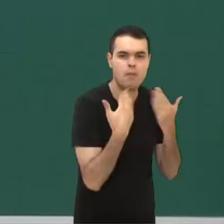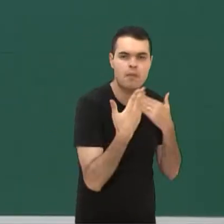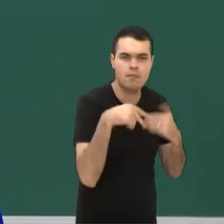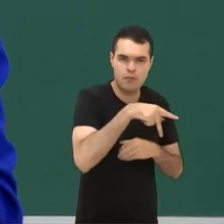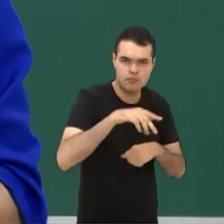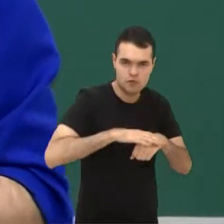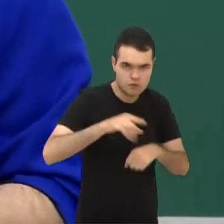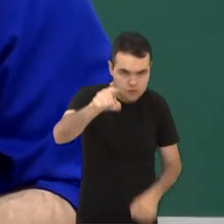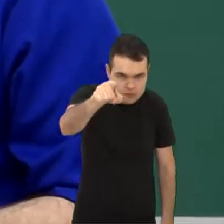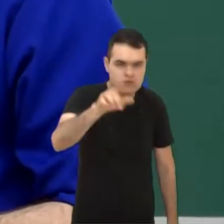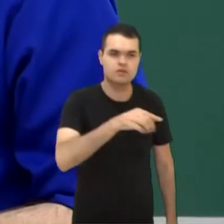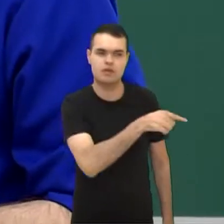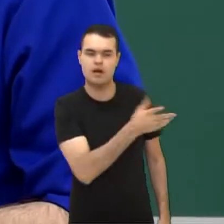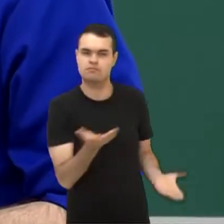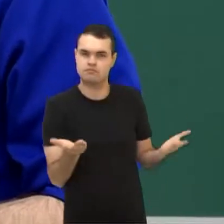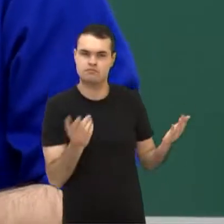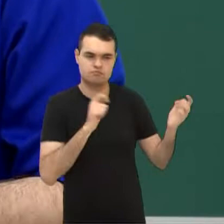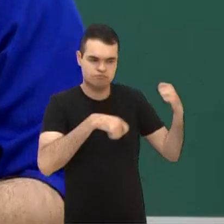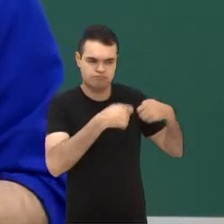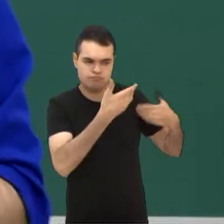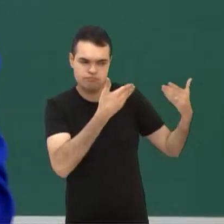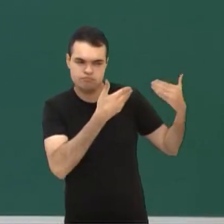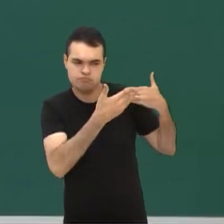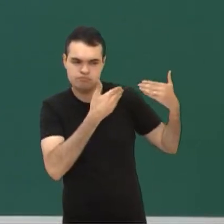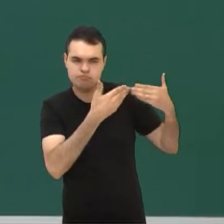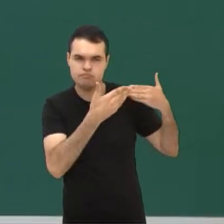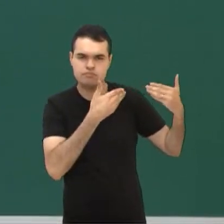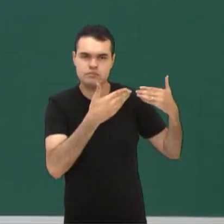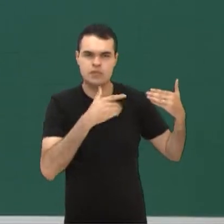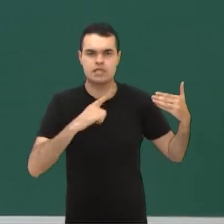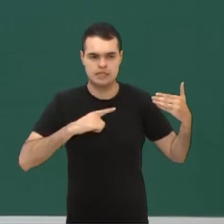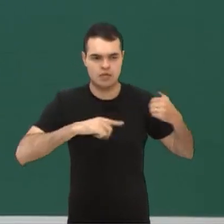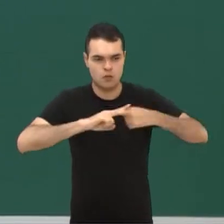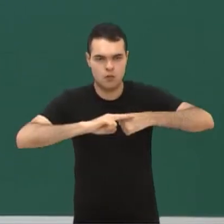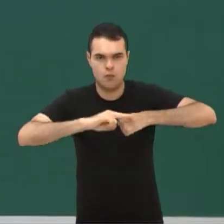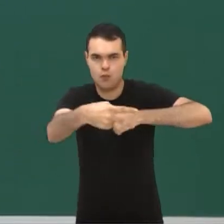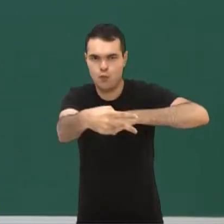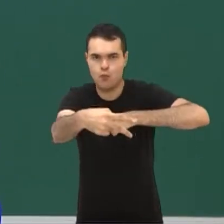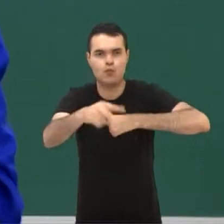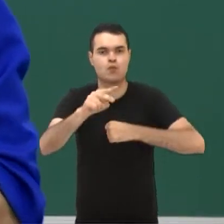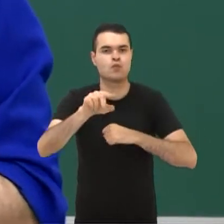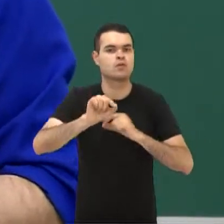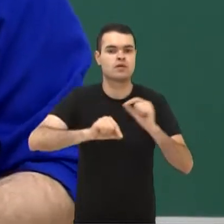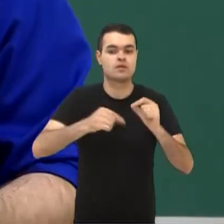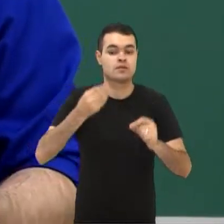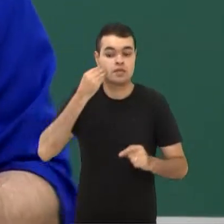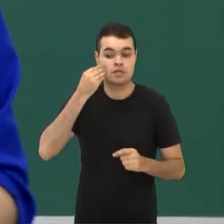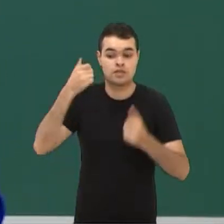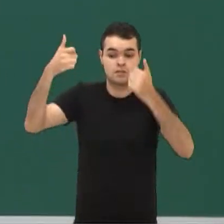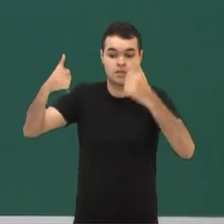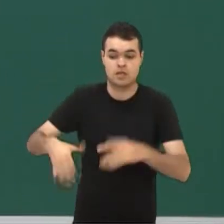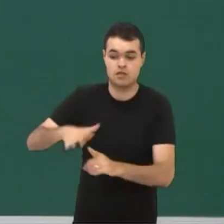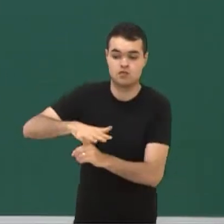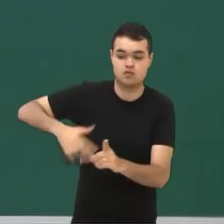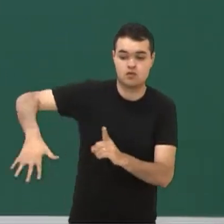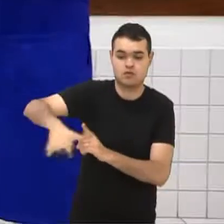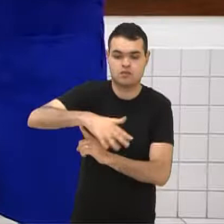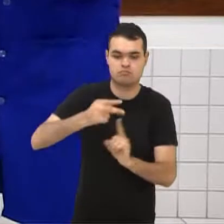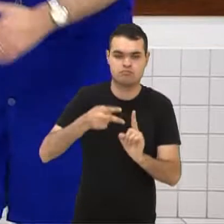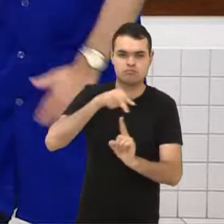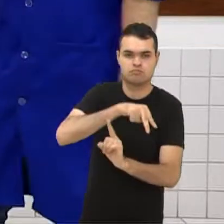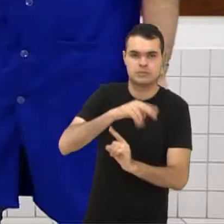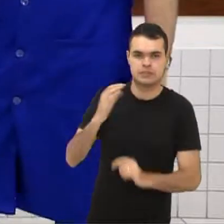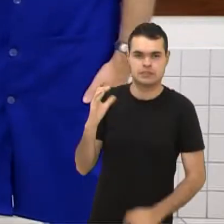você vai ver que existe uma consequência dessa teoria, que é a tentativa de explicar a sociedade a partir de uma perspectiva